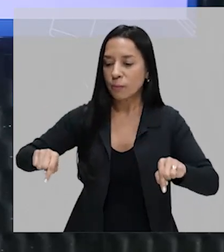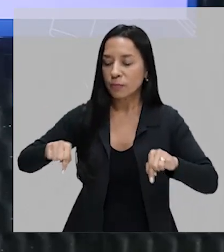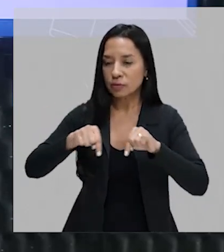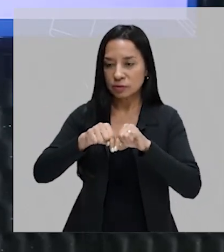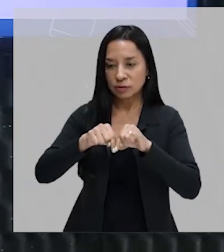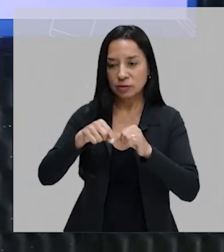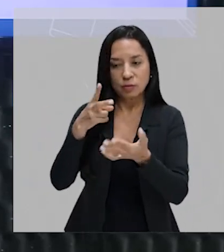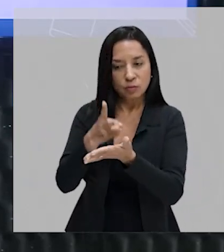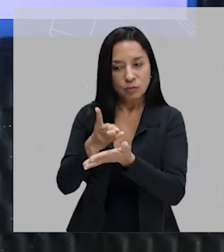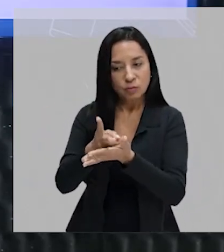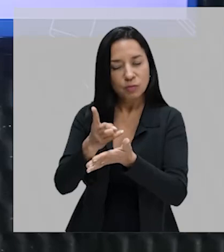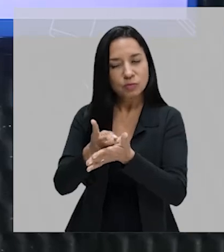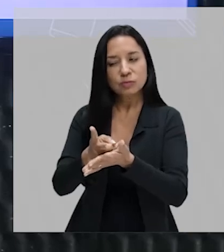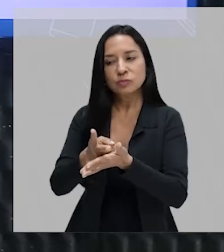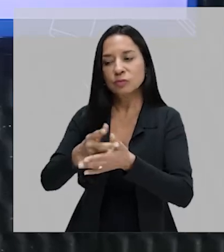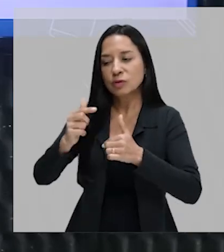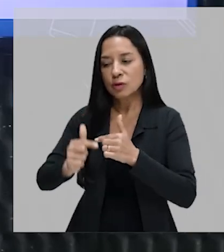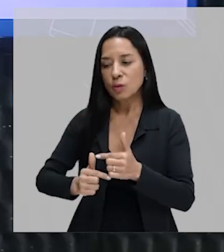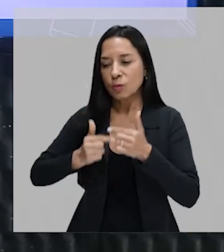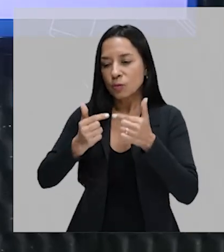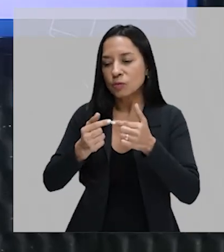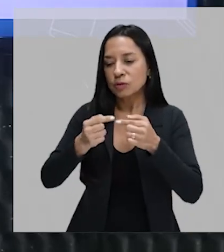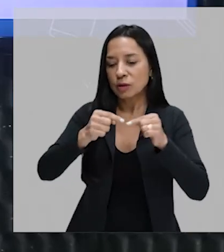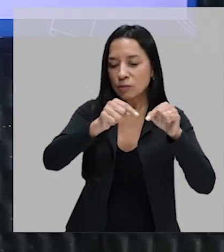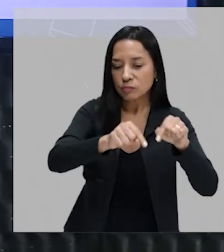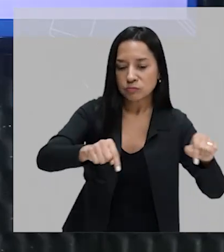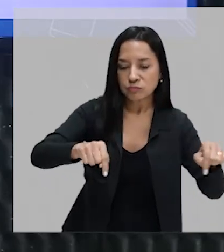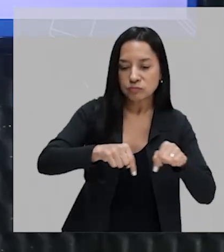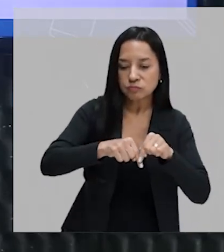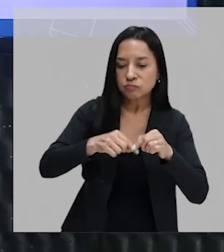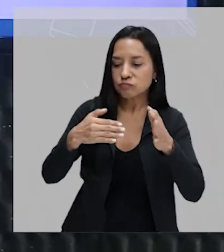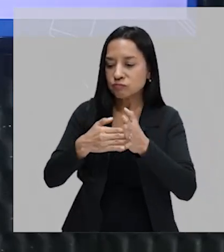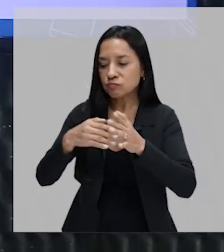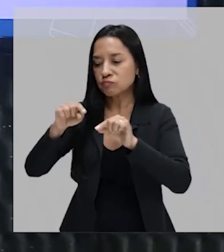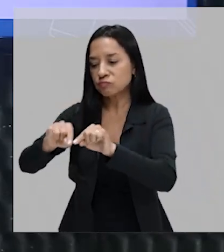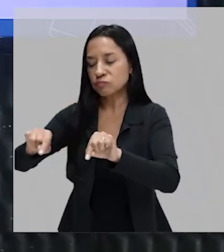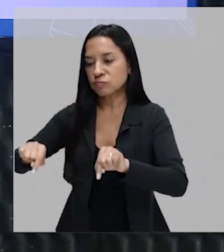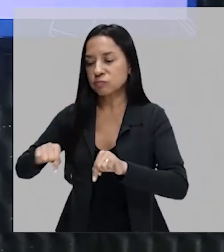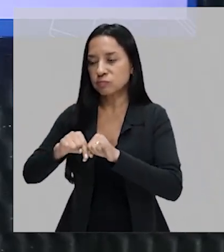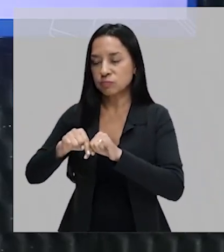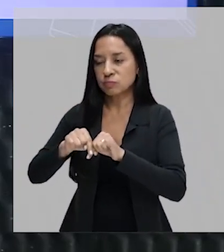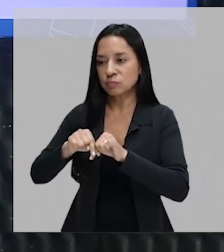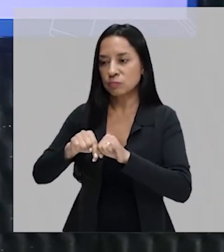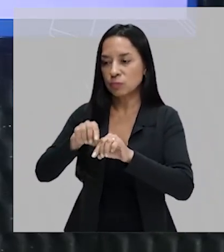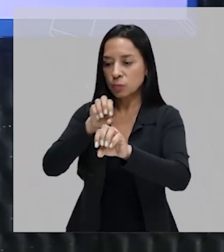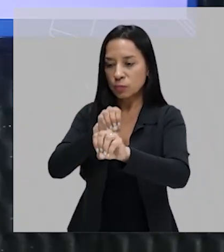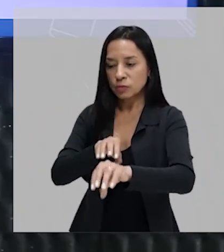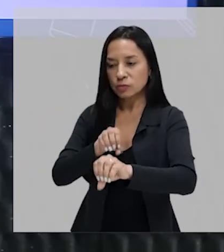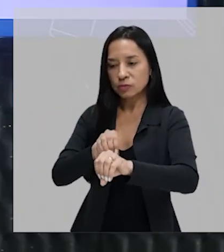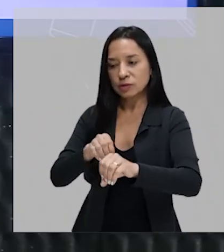continuam lutando pela demarcação da terra, continuam lutando por uma educação de qualidade,